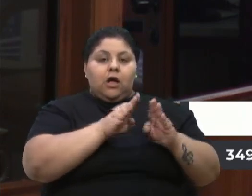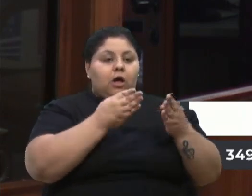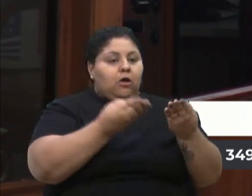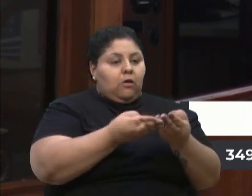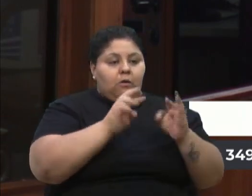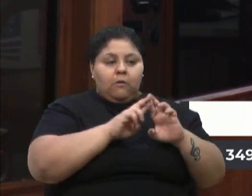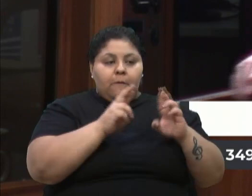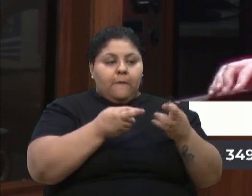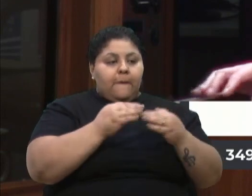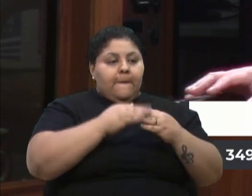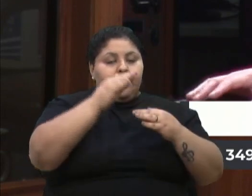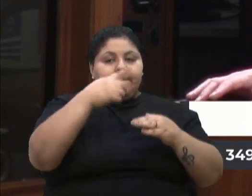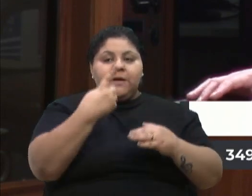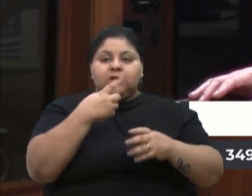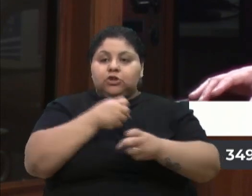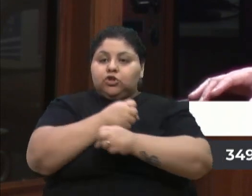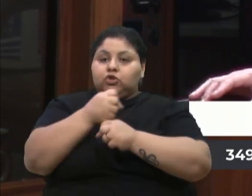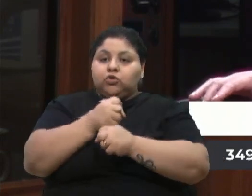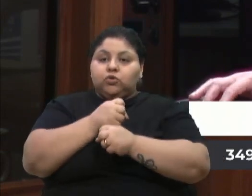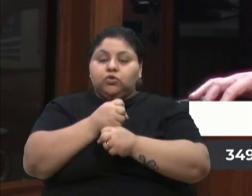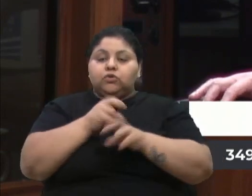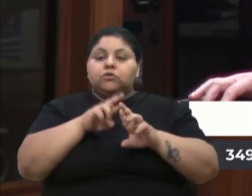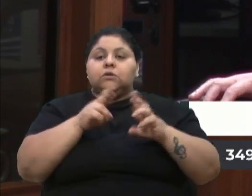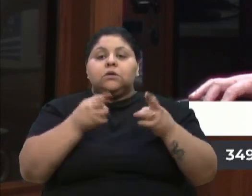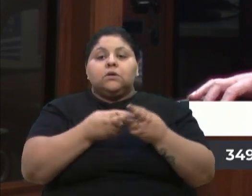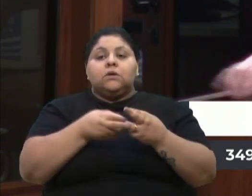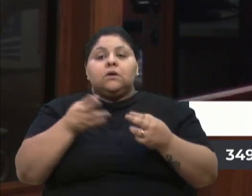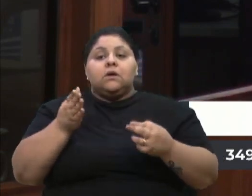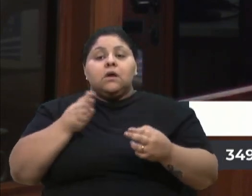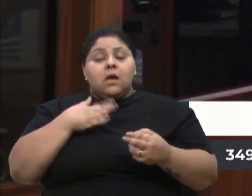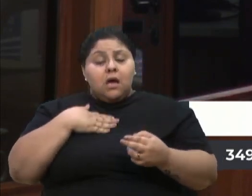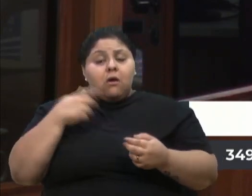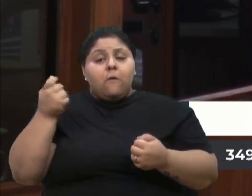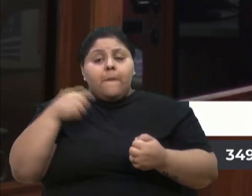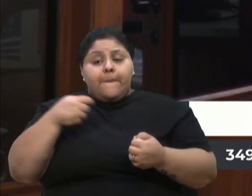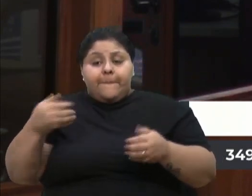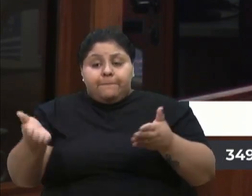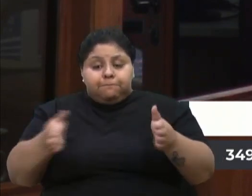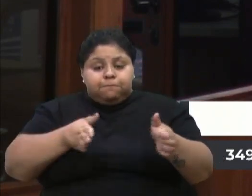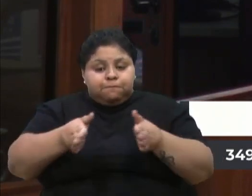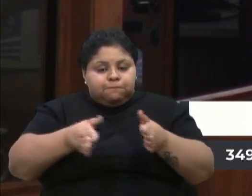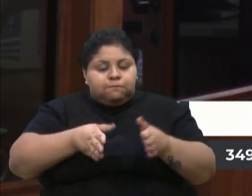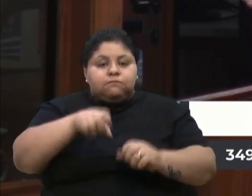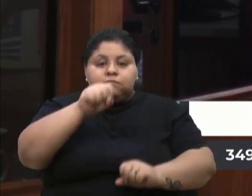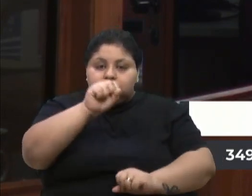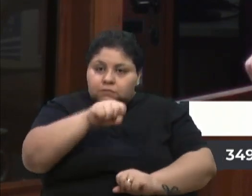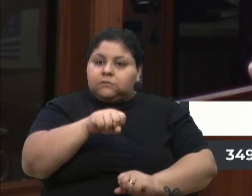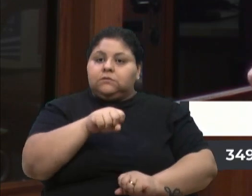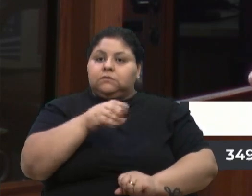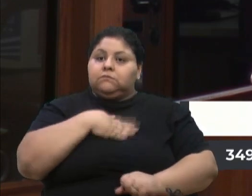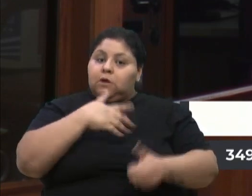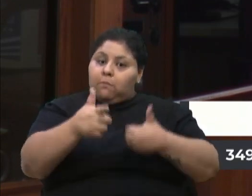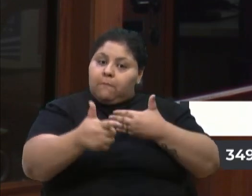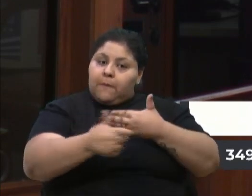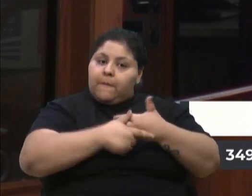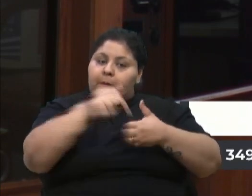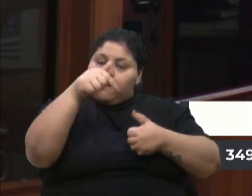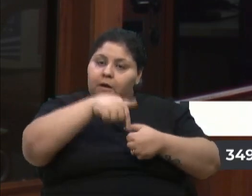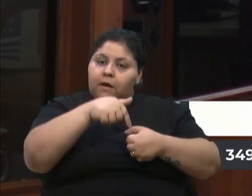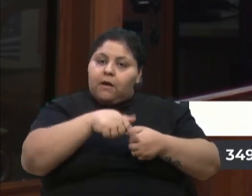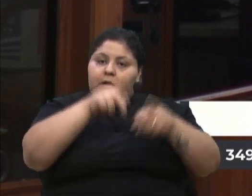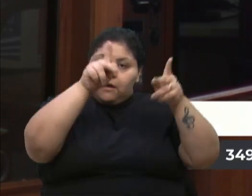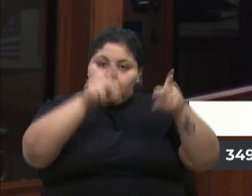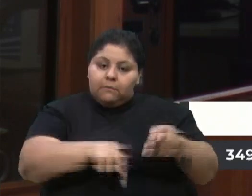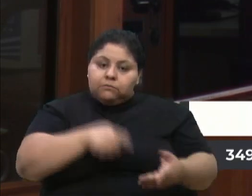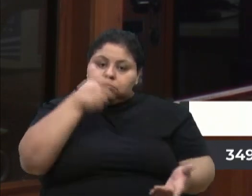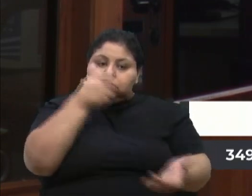mais de 1 ano que está se reunindo lá. Eu tenho que dar prazo, sim. Meu papel aqui é cobrar e dar prazos, porque as pessoas se comprometem em dizer assim, ó,